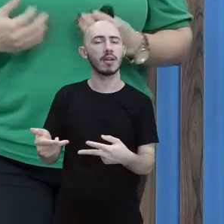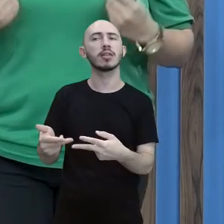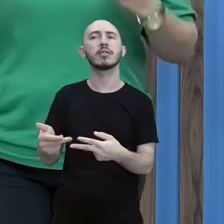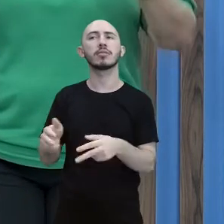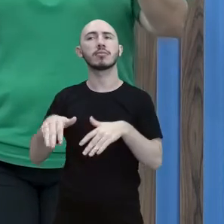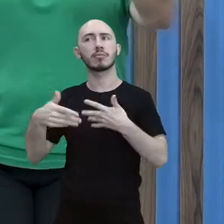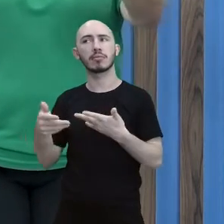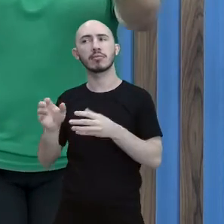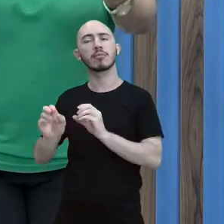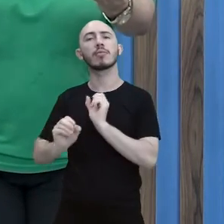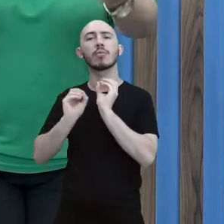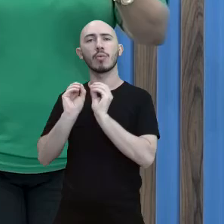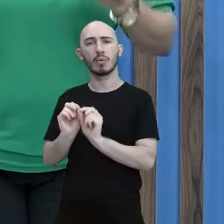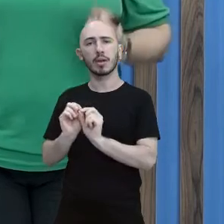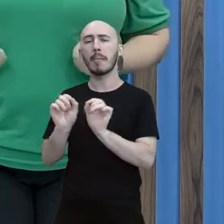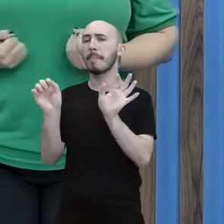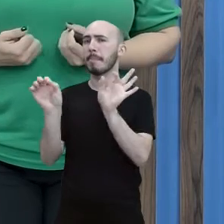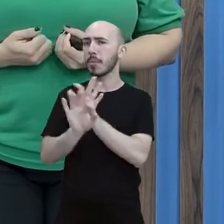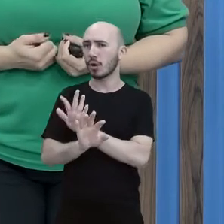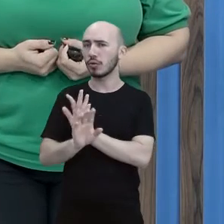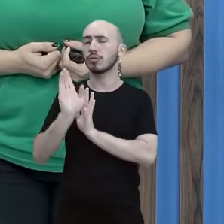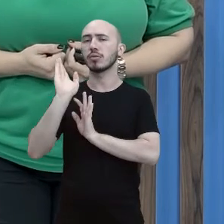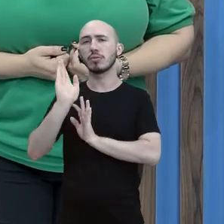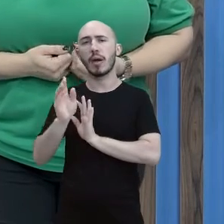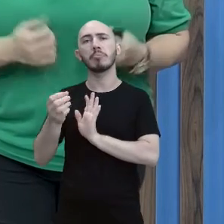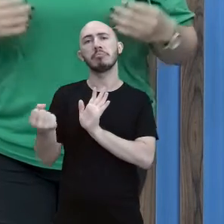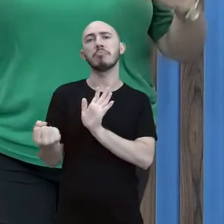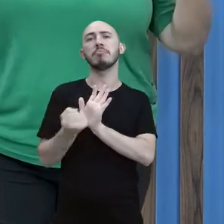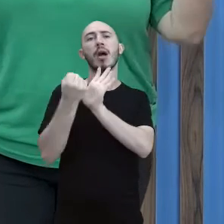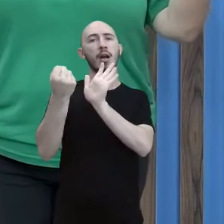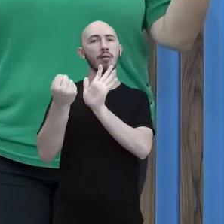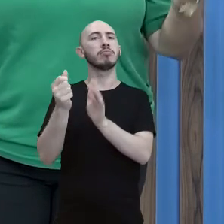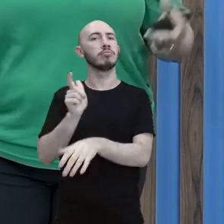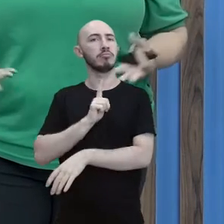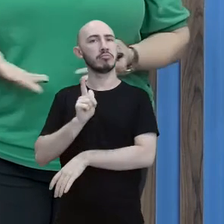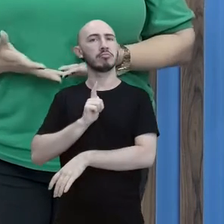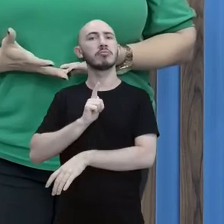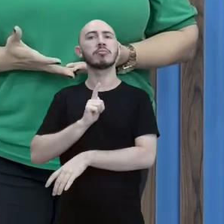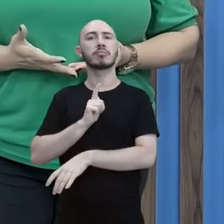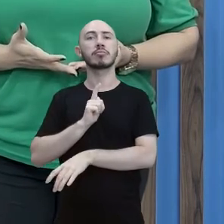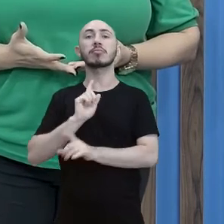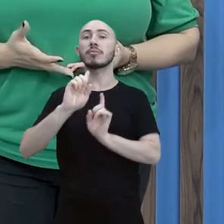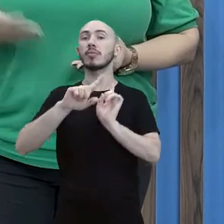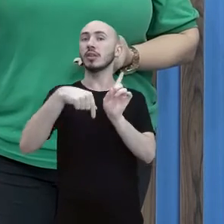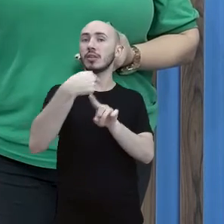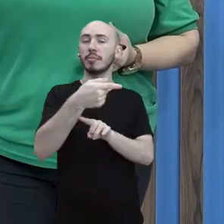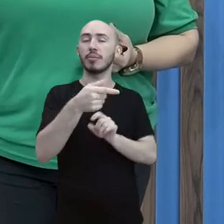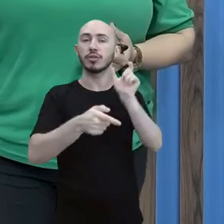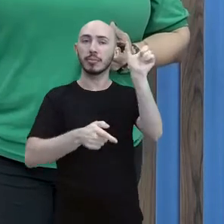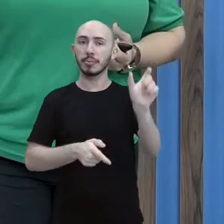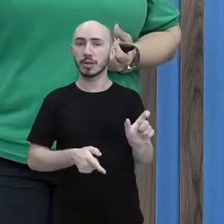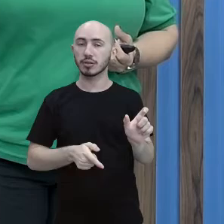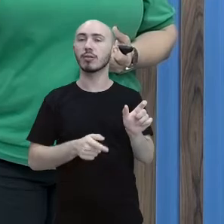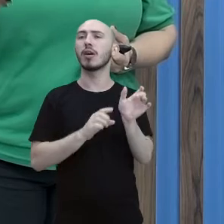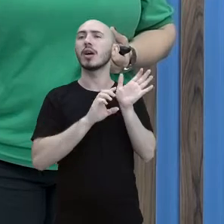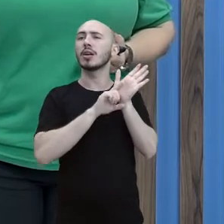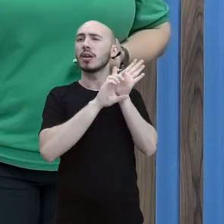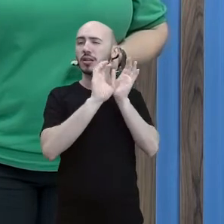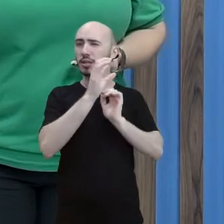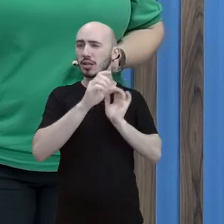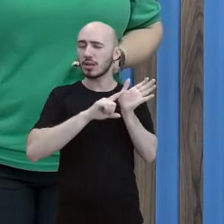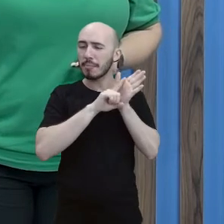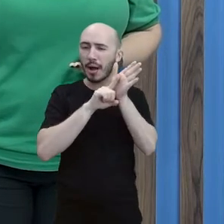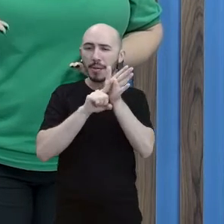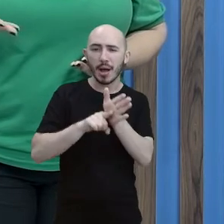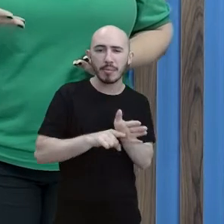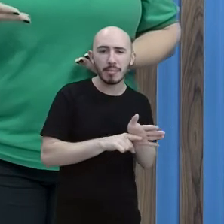e deixa aquilo como um legado para os próximos que vêm, tá certo? E aí o próximo